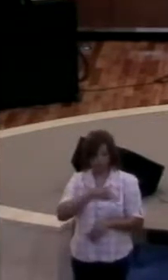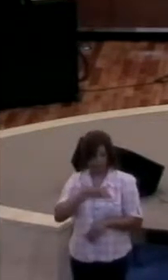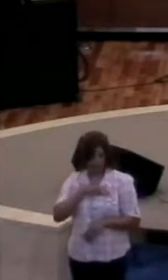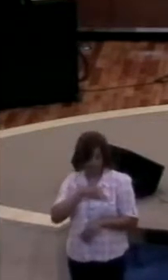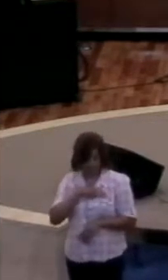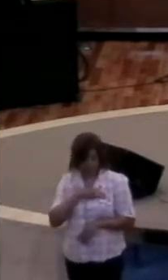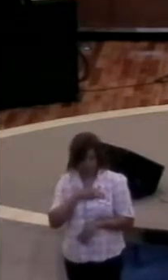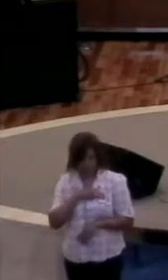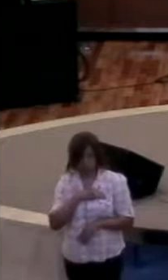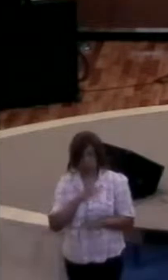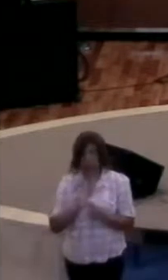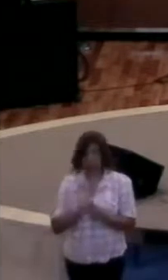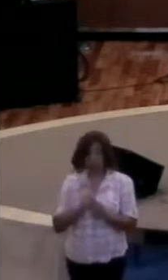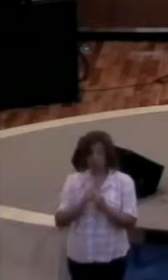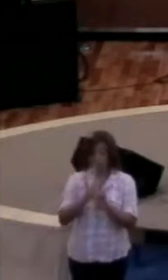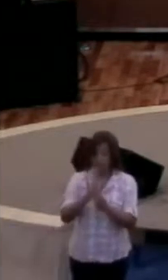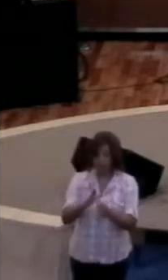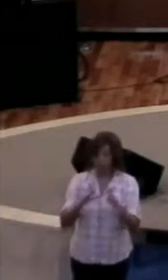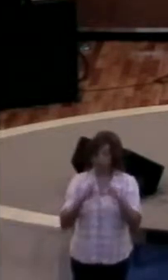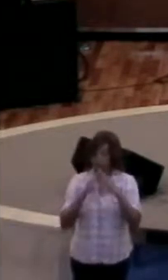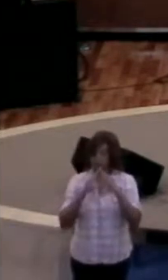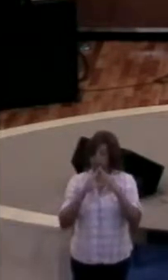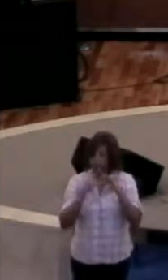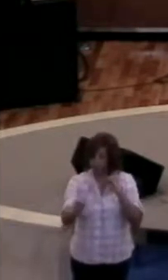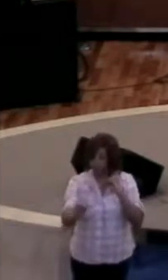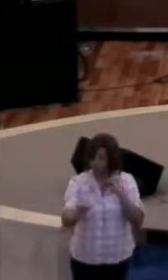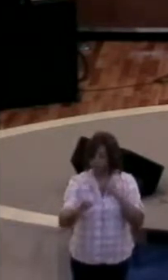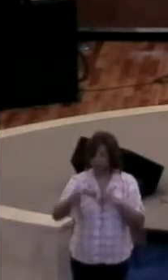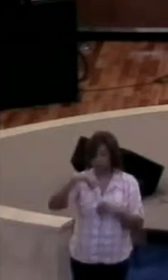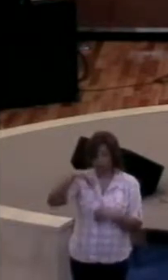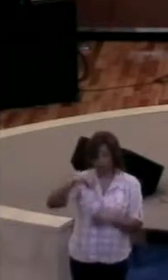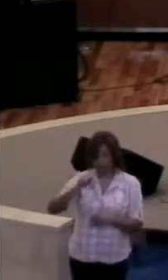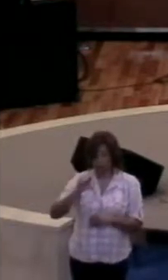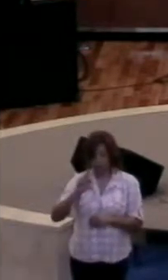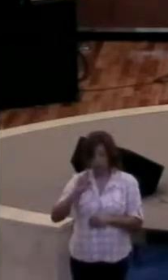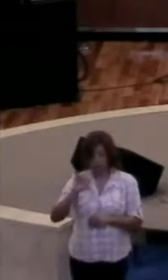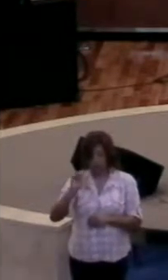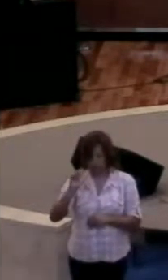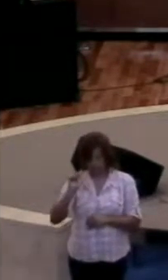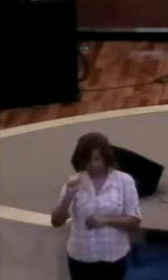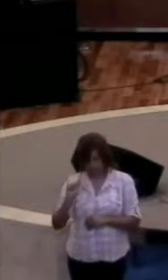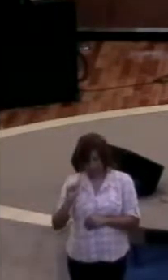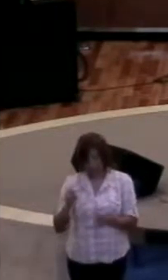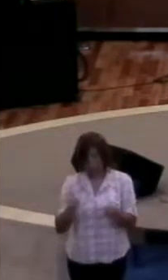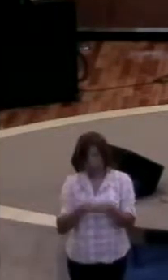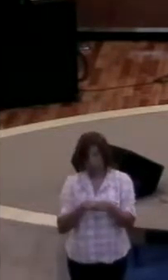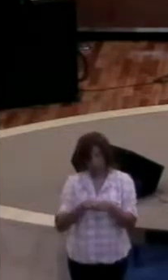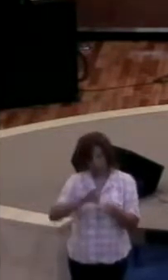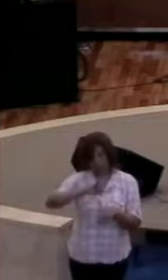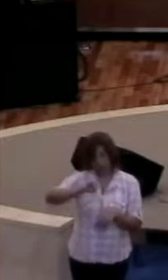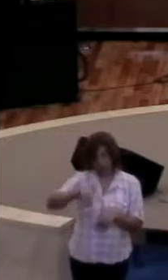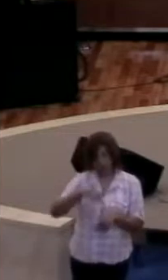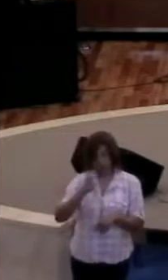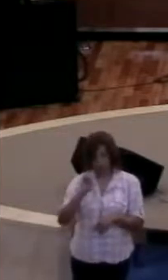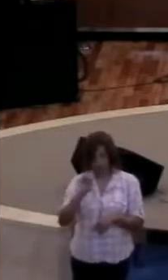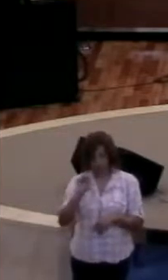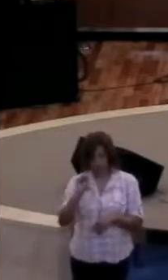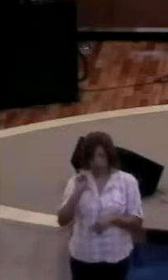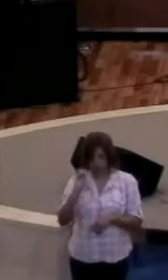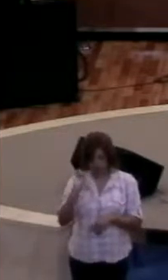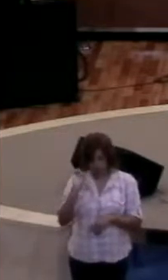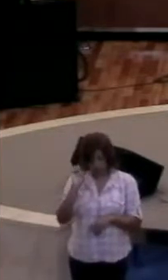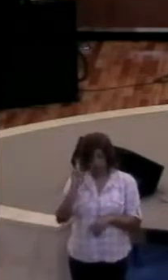só Mateus, descreve a fuga de Maria e José com Jesus para o Egito. Nenhum evangelista faz